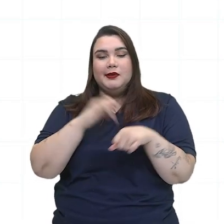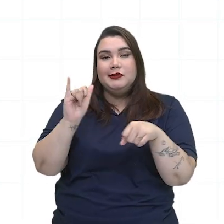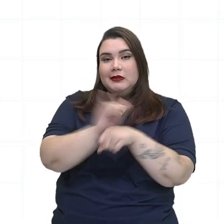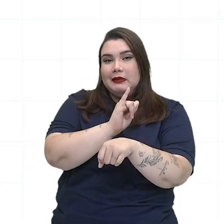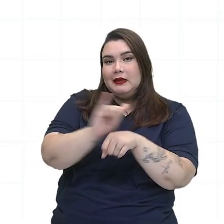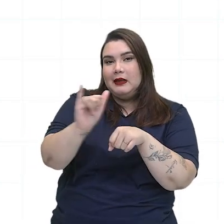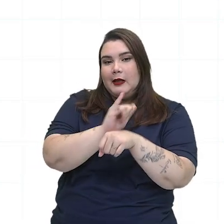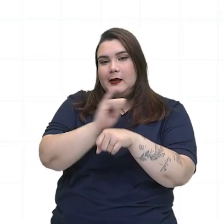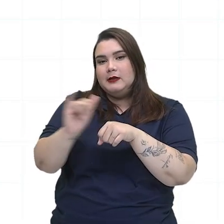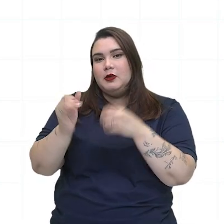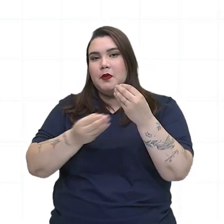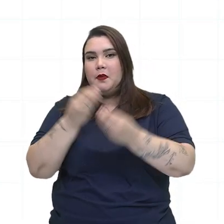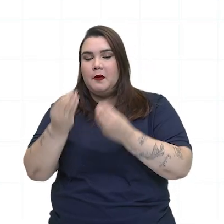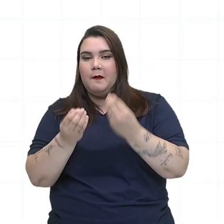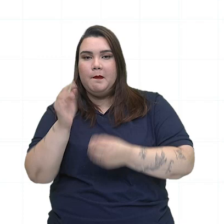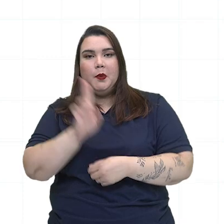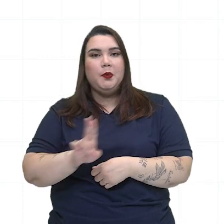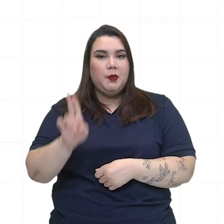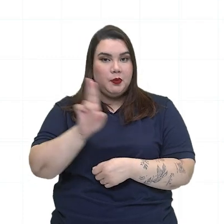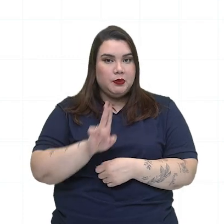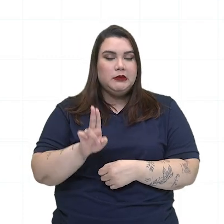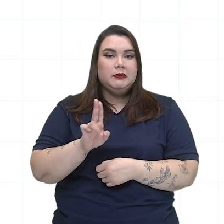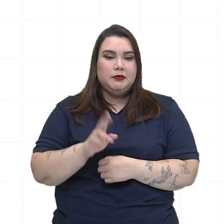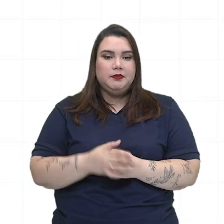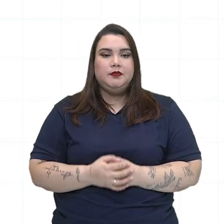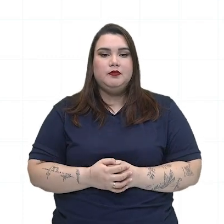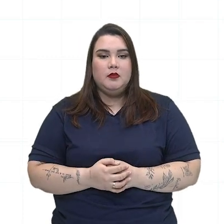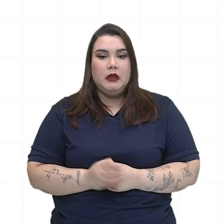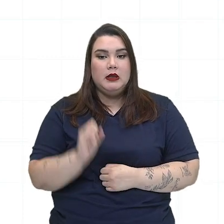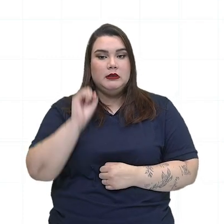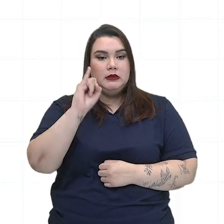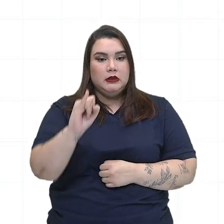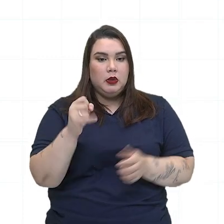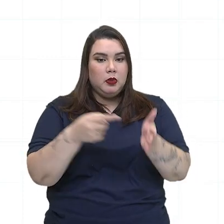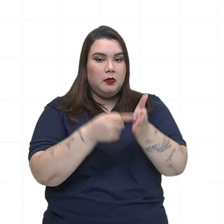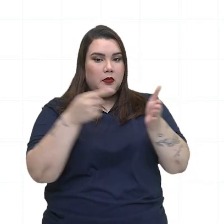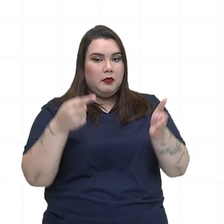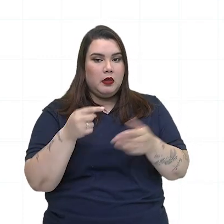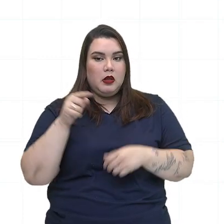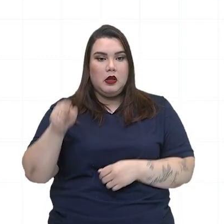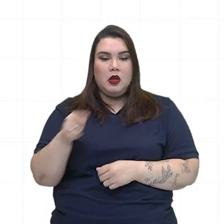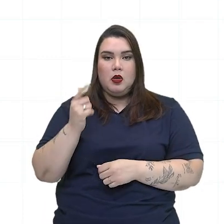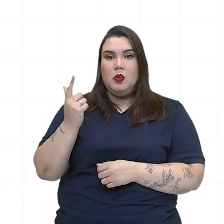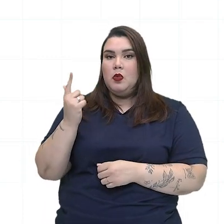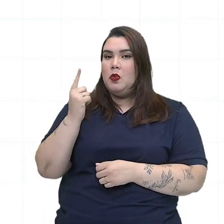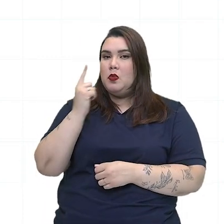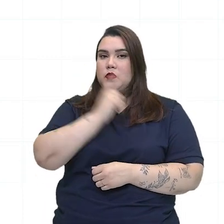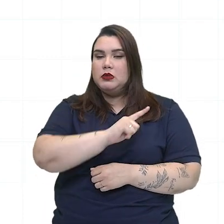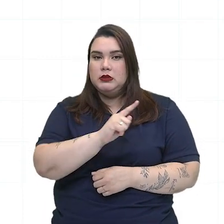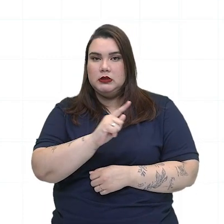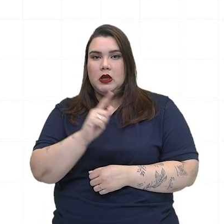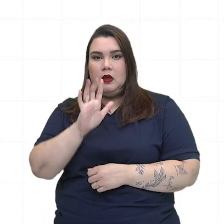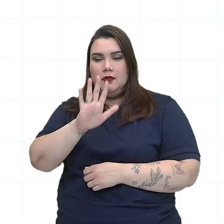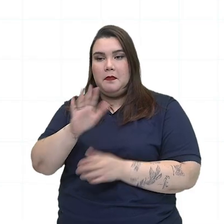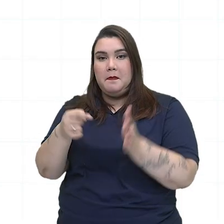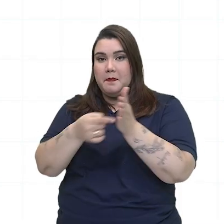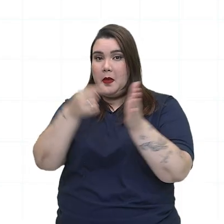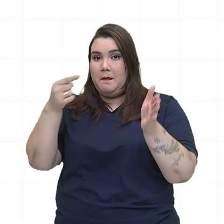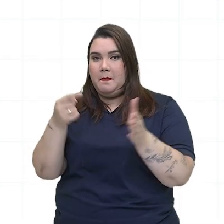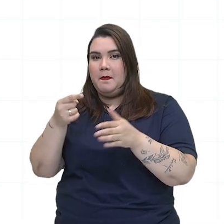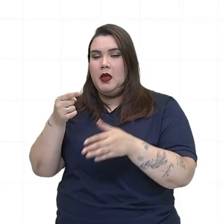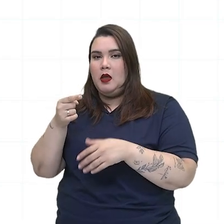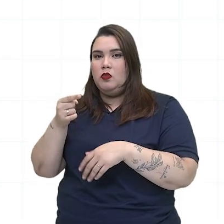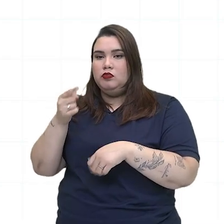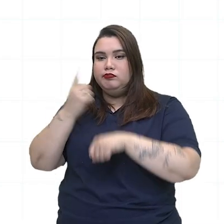jogador. Se no primeiro lançamento o competidor conseguir derrubar todos os pinos,